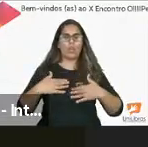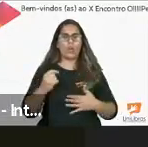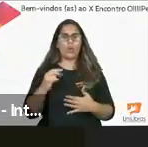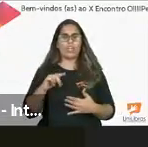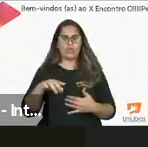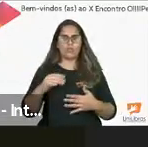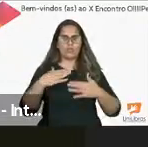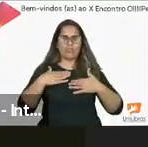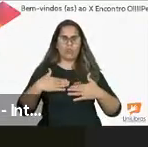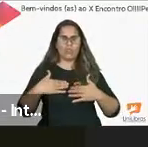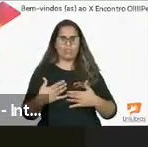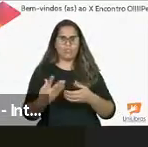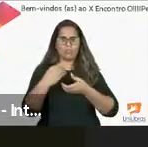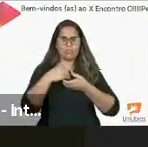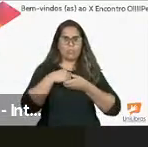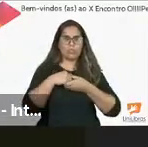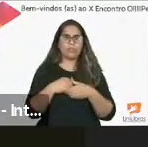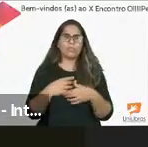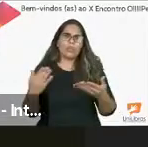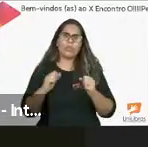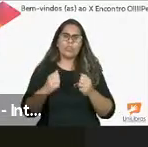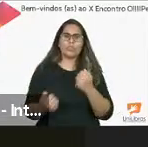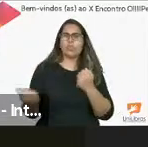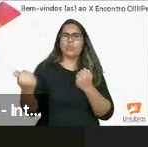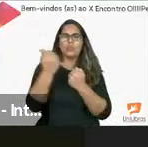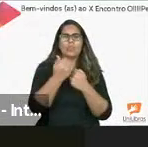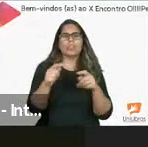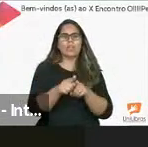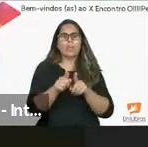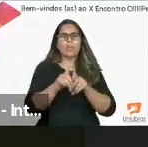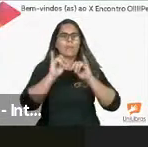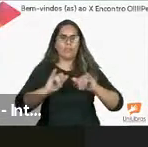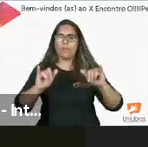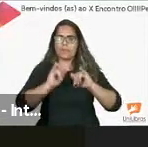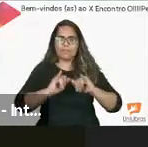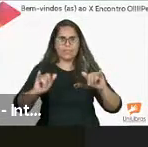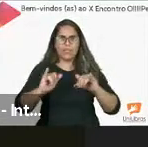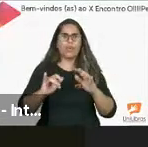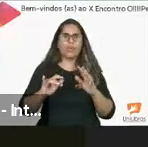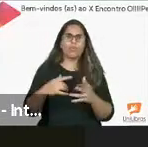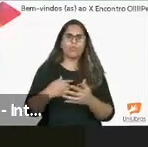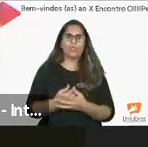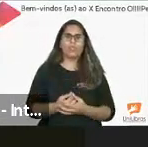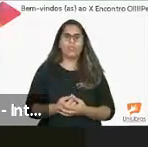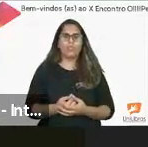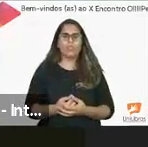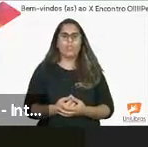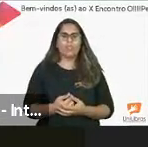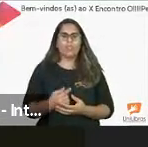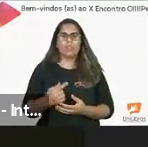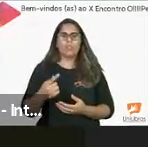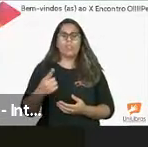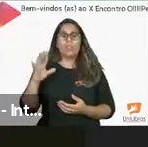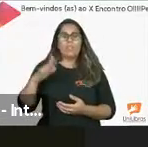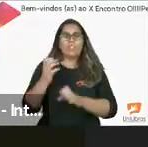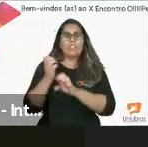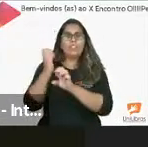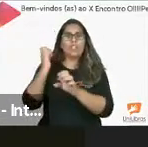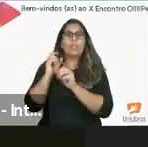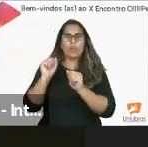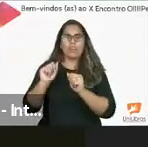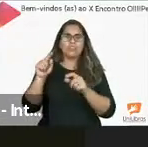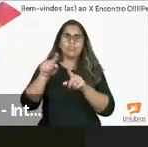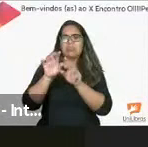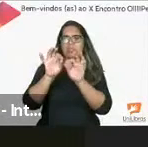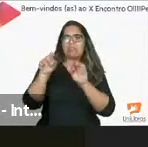dia, pode ser substituído aqui também por informação. Informação é um conceito que vem da engenharia e pode entrar nesse bojo